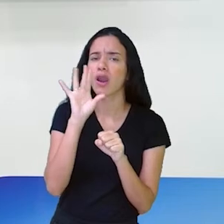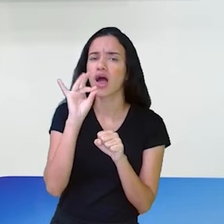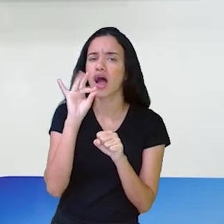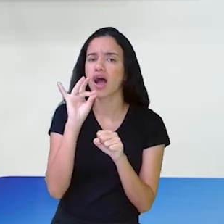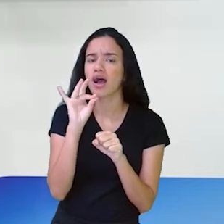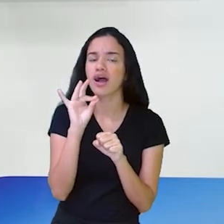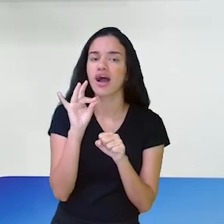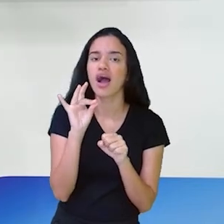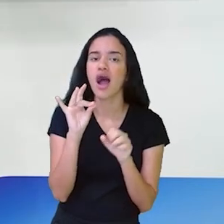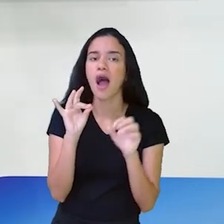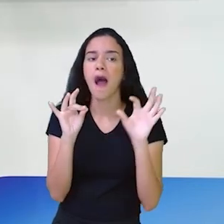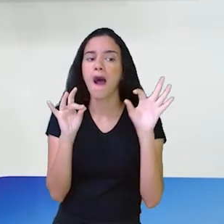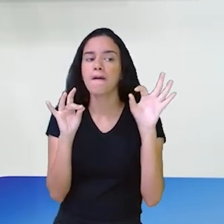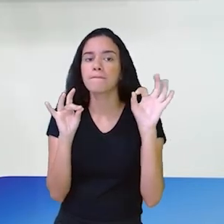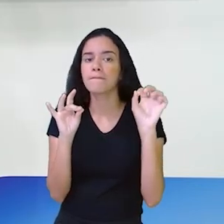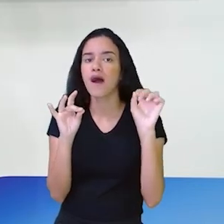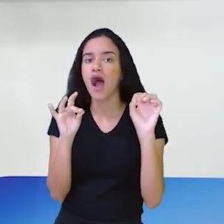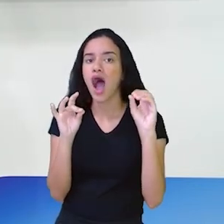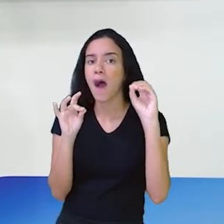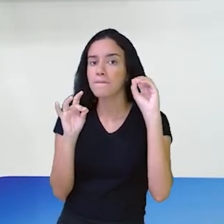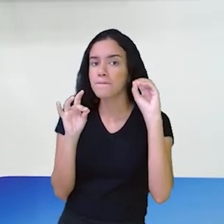tá? Pega lá a sua cola.